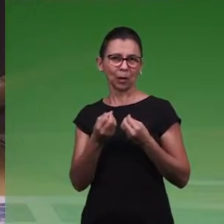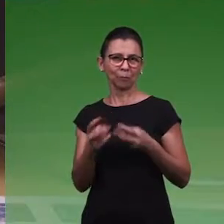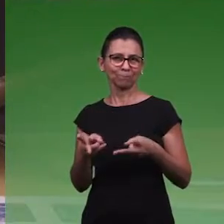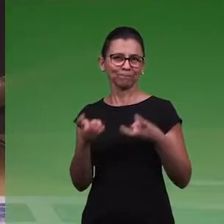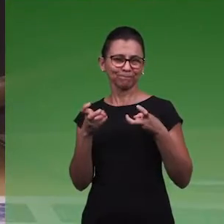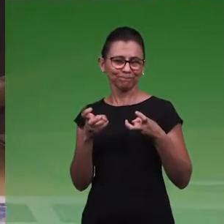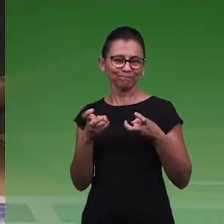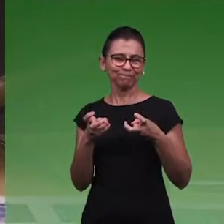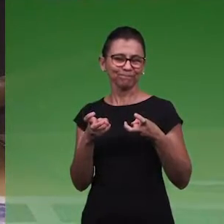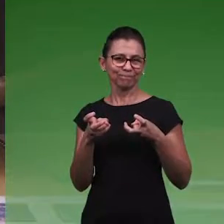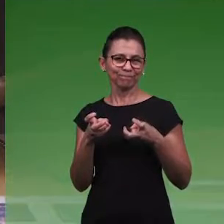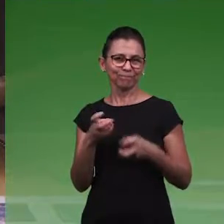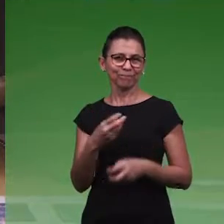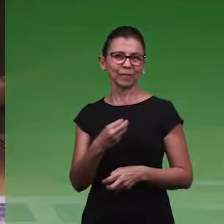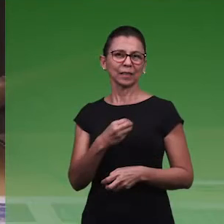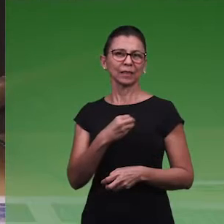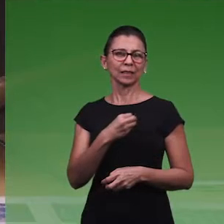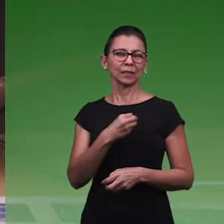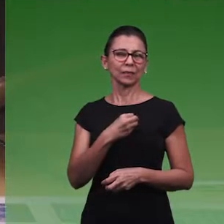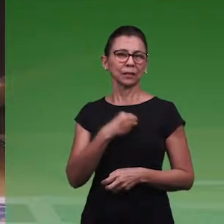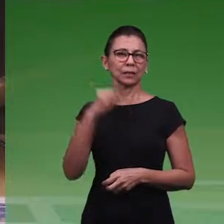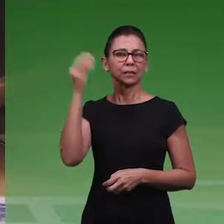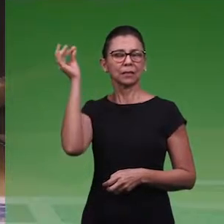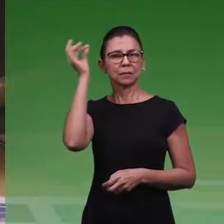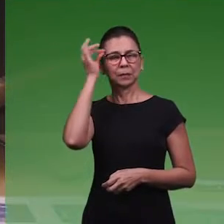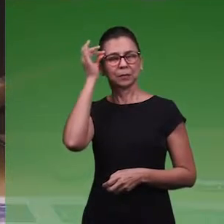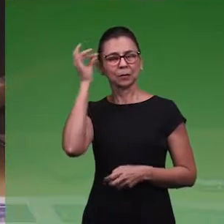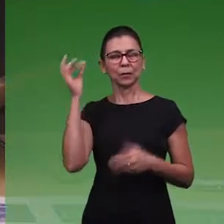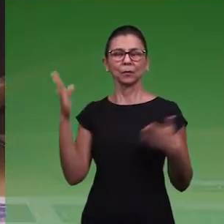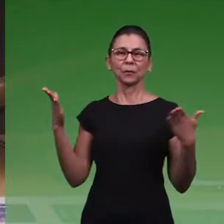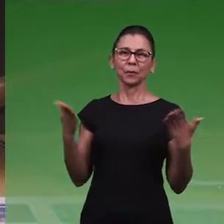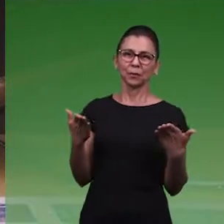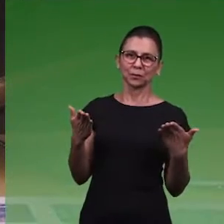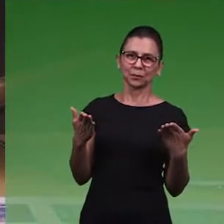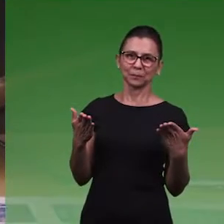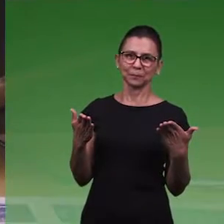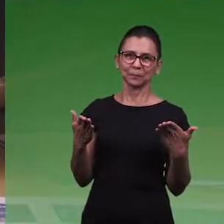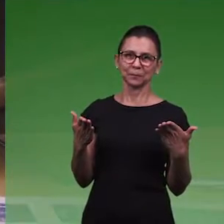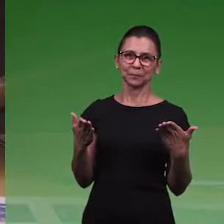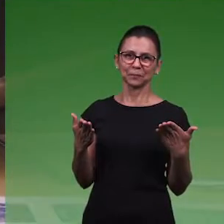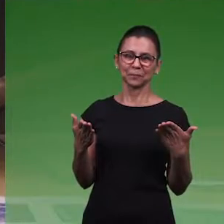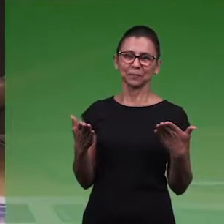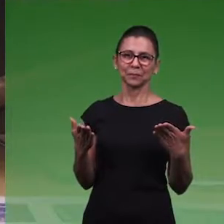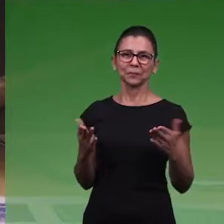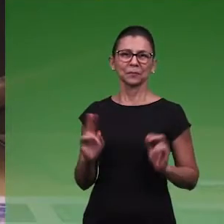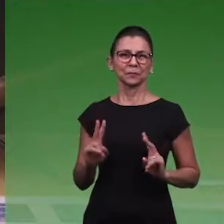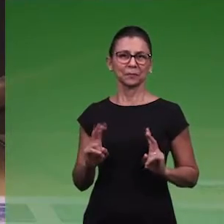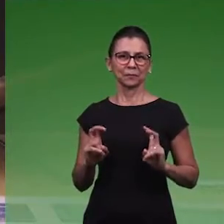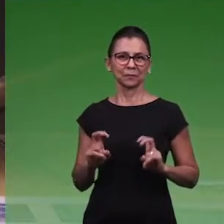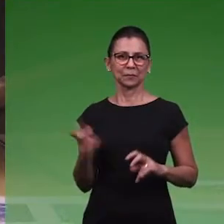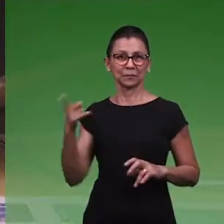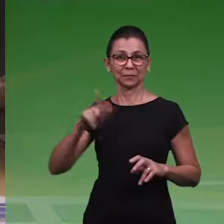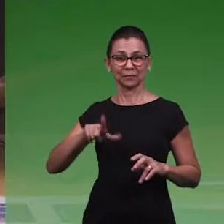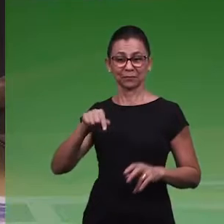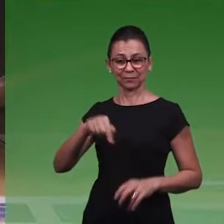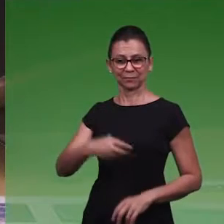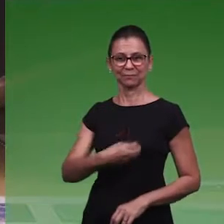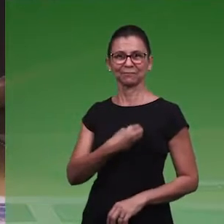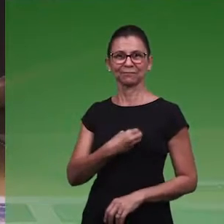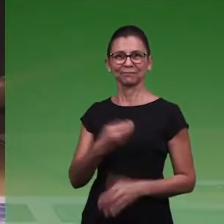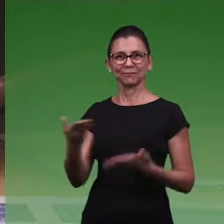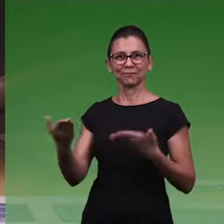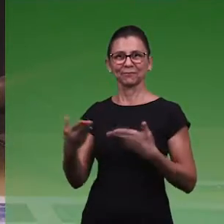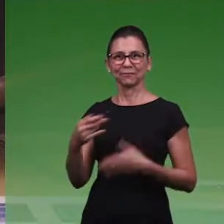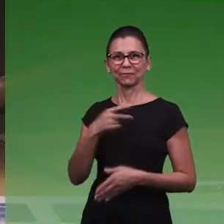vida espiritual, para a experiência que vivemos de obra nos nossos dias. E está tratando desse tema, e mais uma vez está conosco aqui